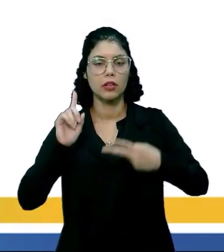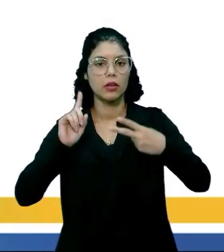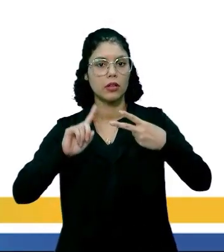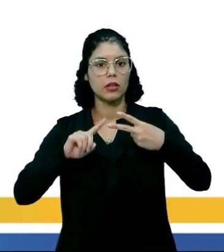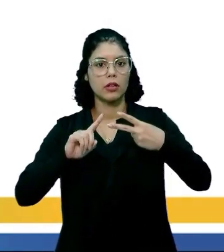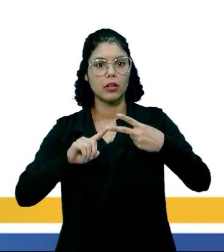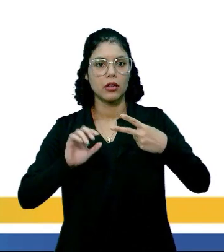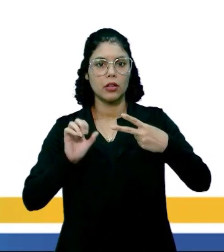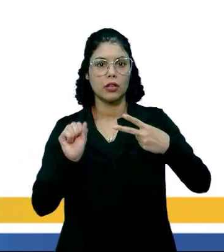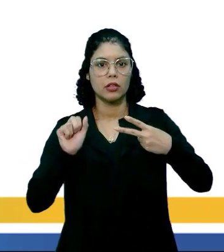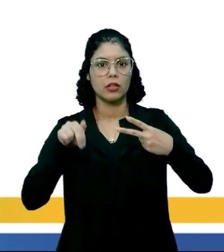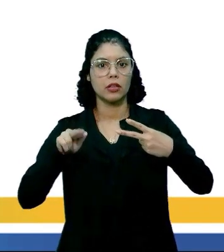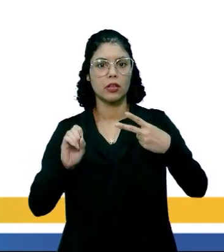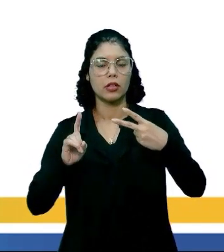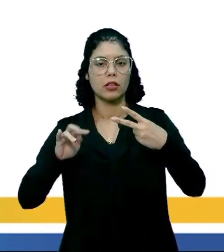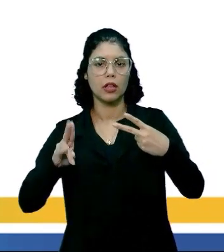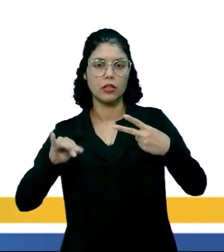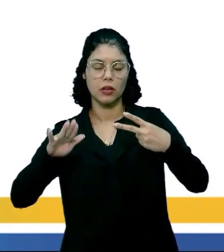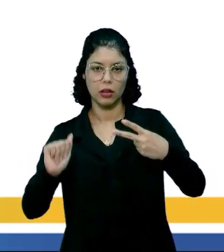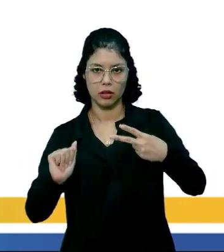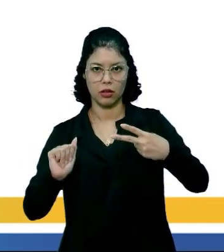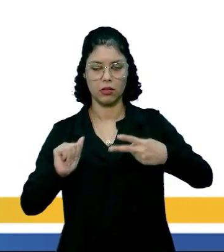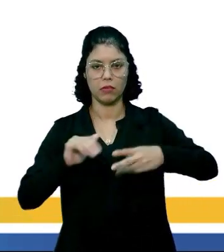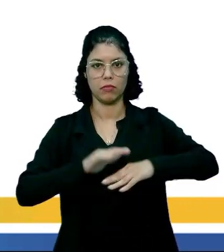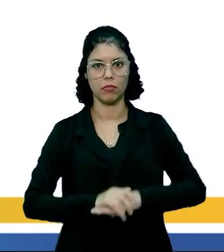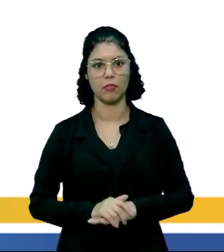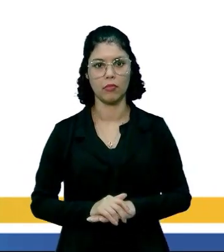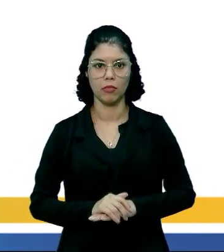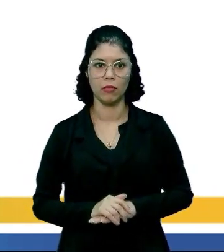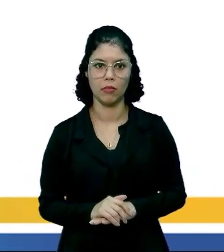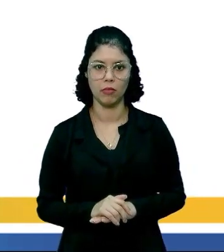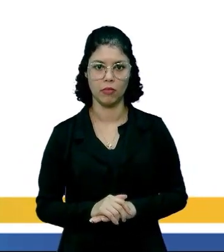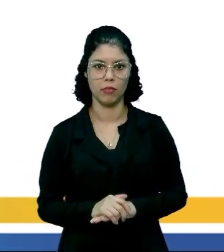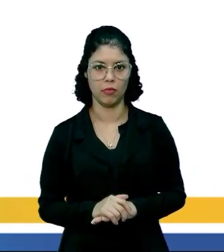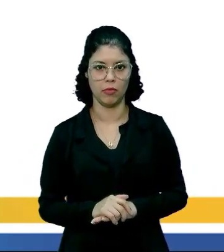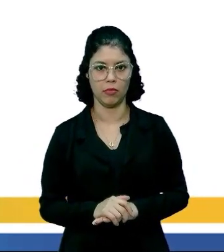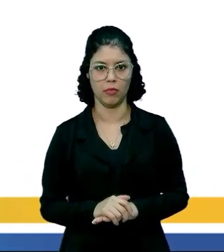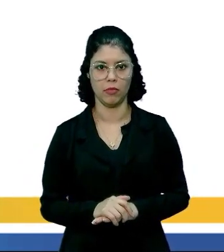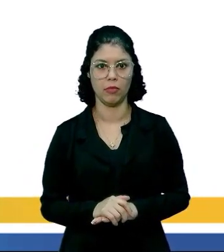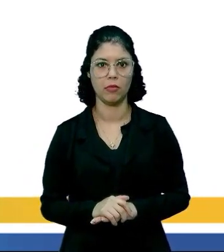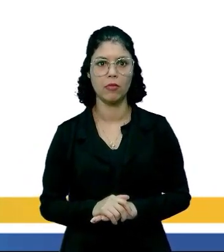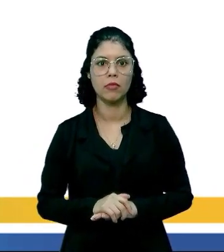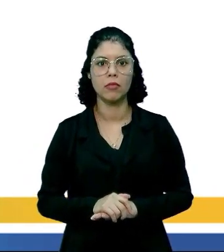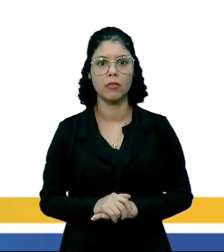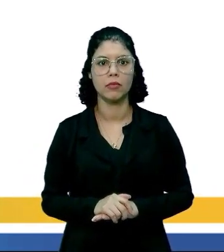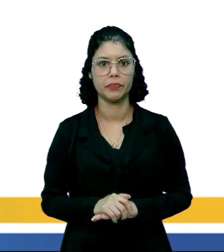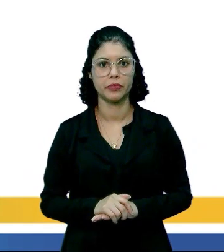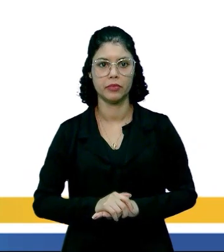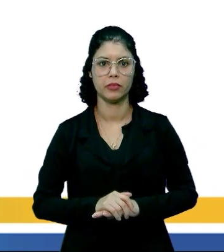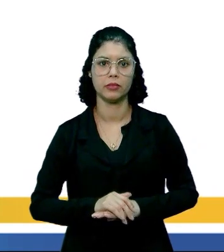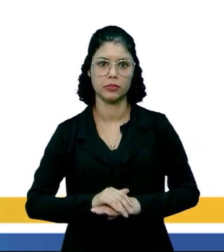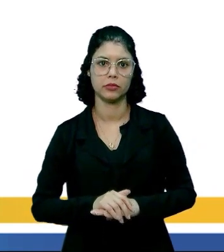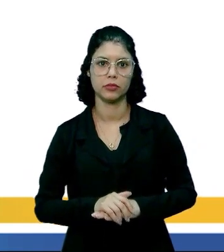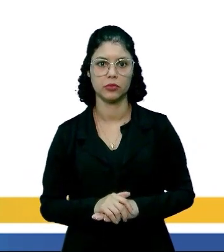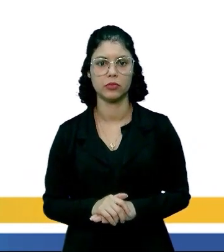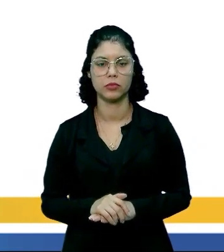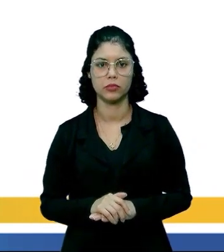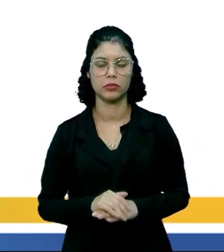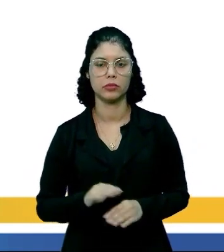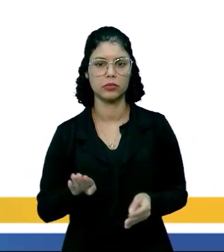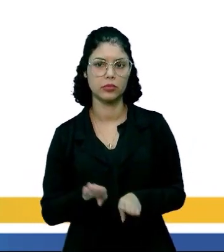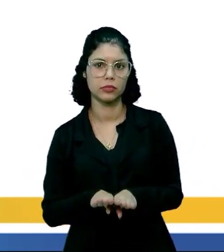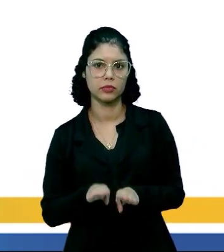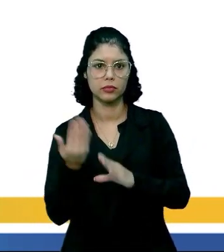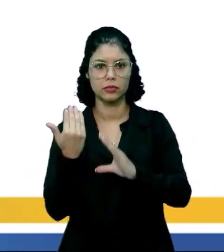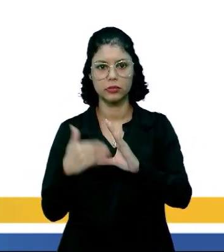Vamos lá. A segunda fase, pessoal, é a fase sensacionalista, tá? Então, aí ele publica aí